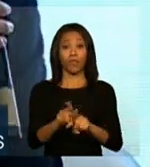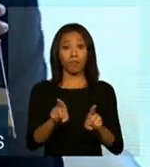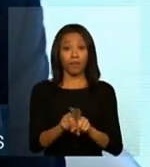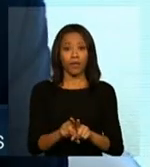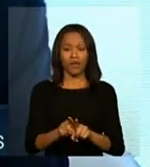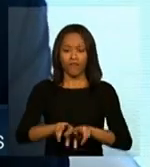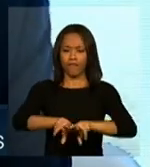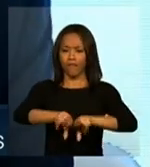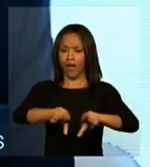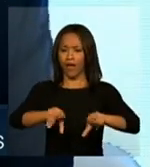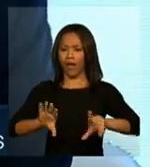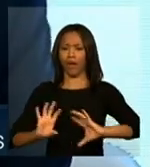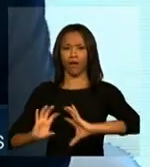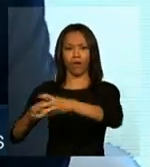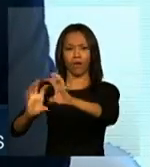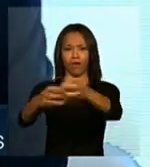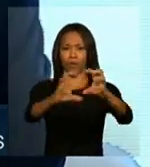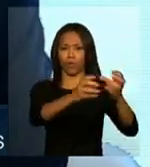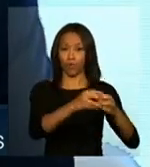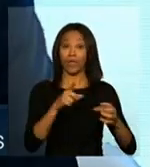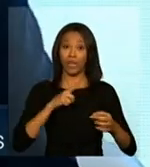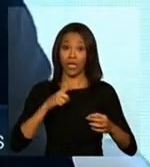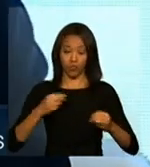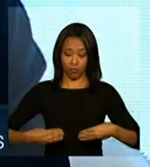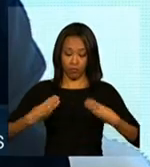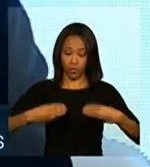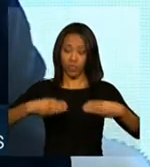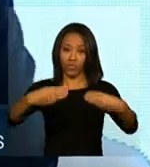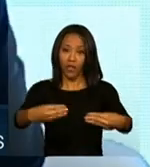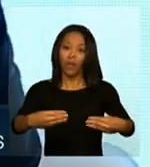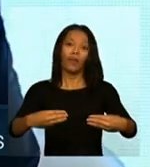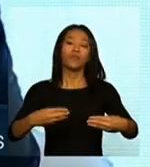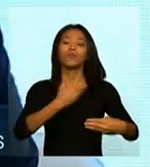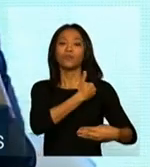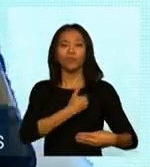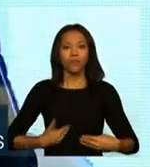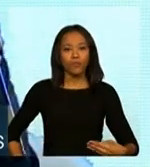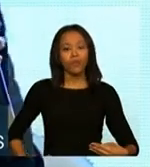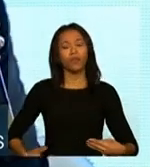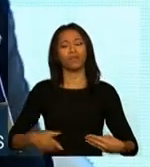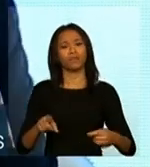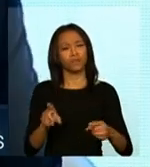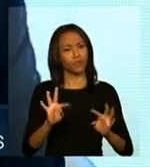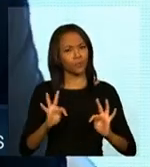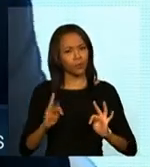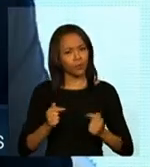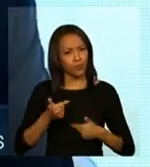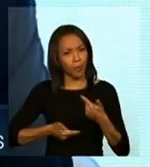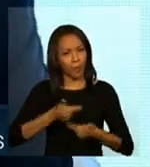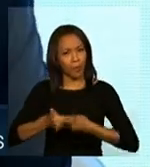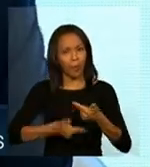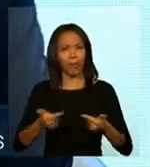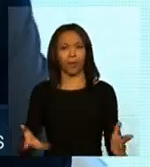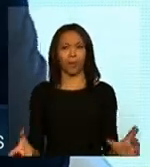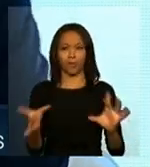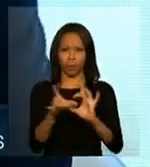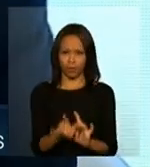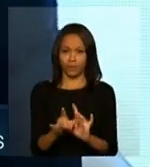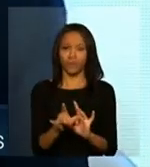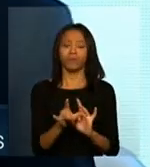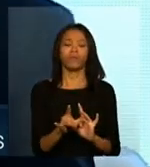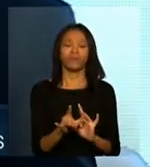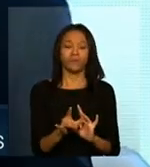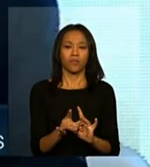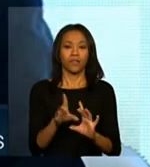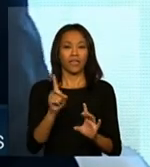intersetorialidade, porque nós temos um conjunto de ministérios e órgãos públicos federais envolvidos na execução do programa, rompendo